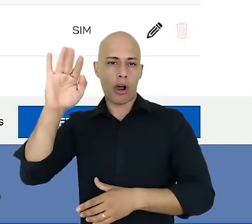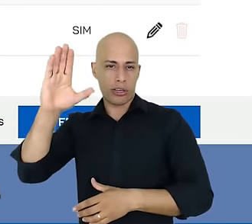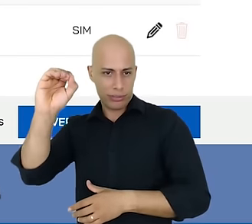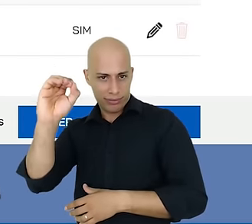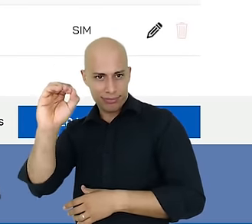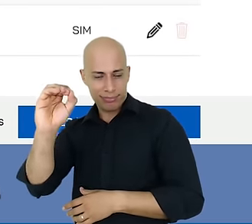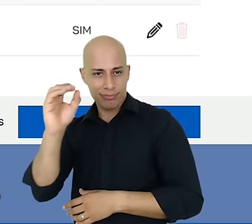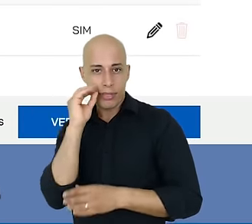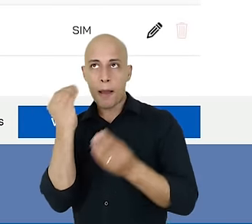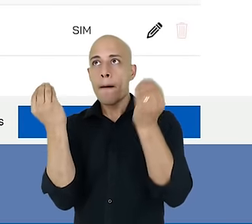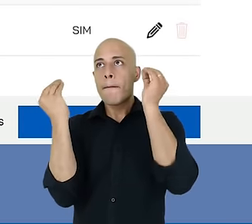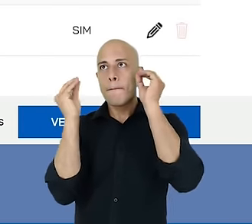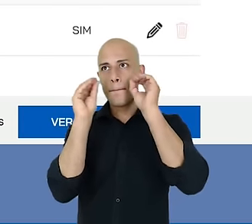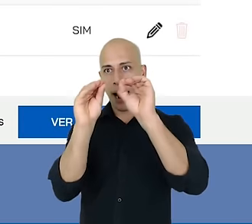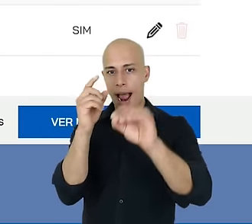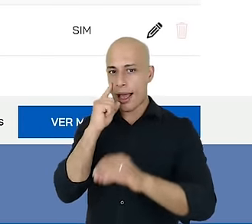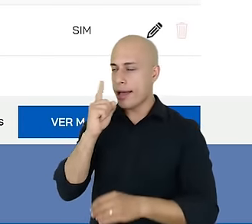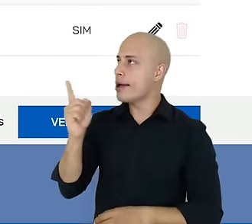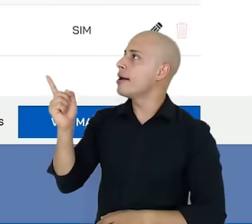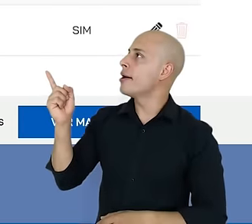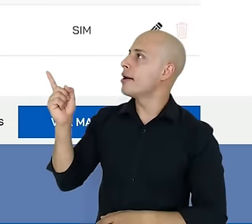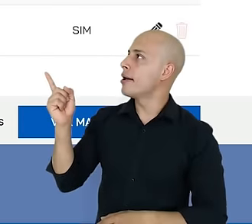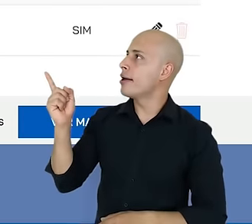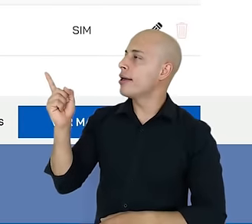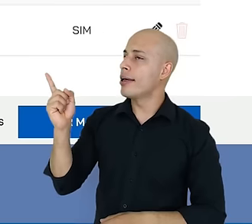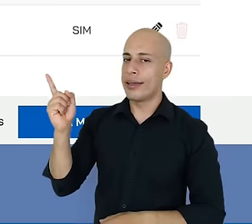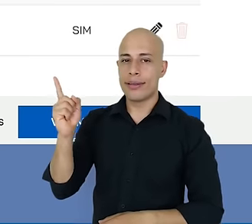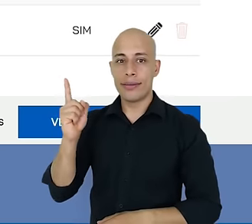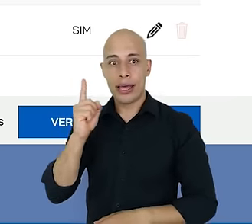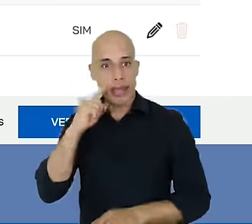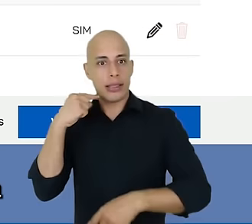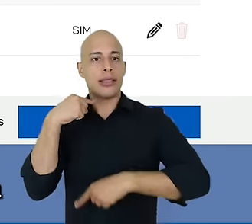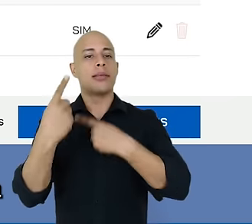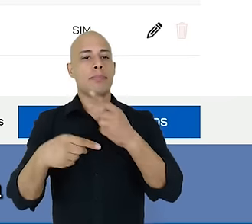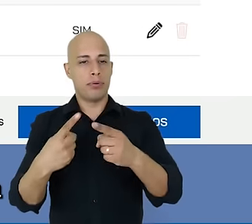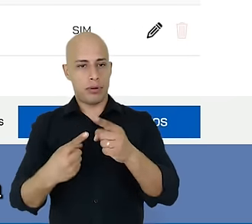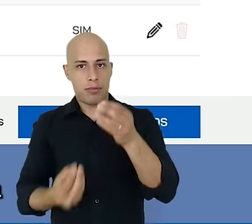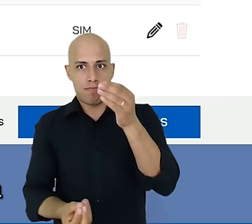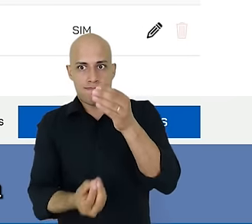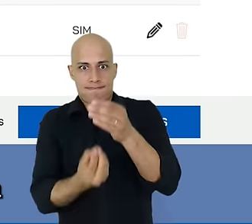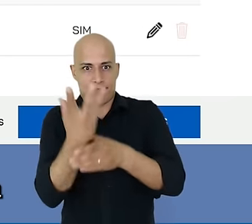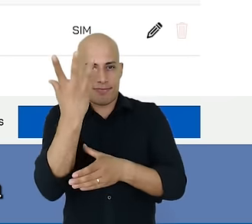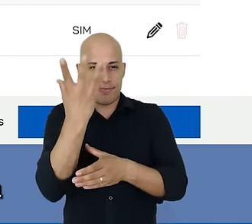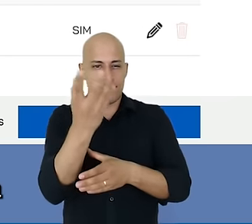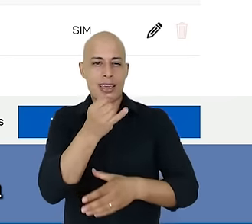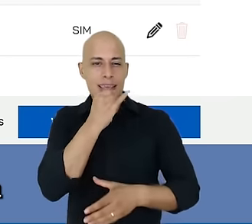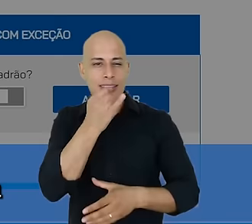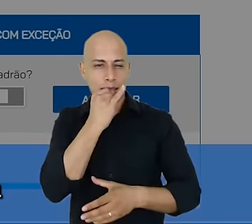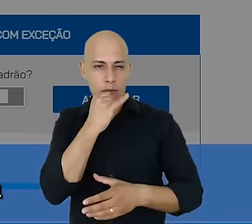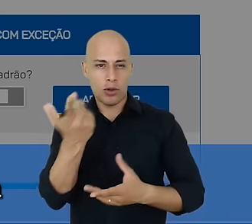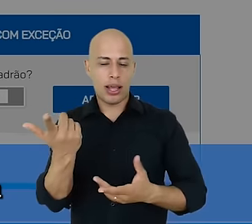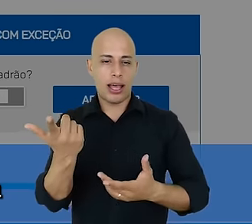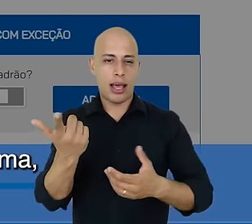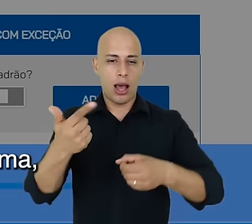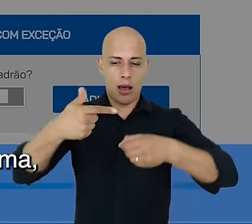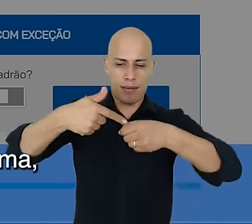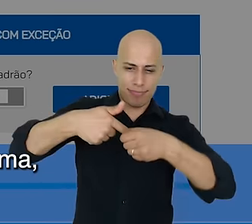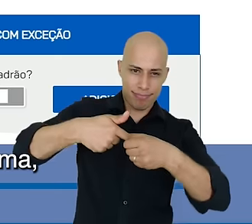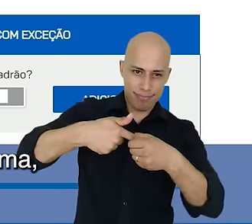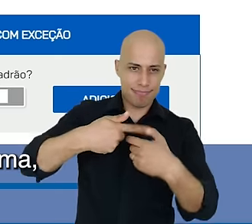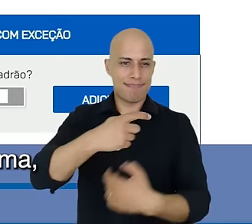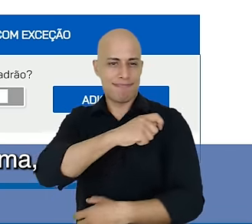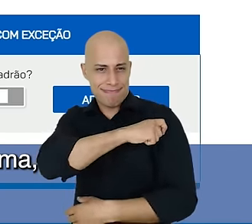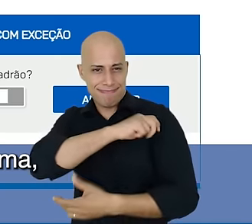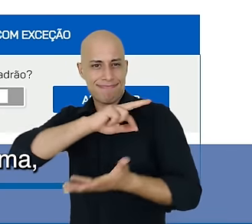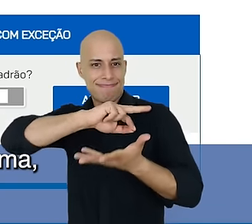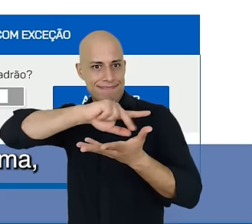aqui adicionaria e aí dessa adição você fazer alguma criação então por exemplo a parte de combustível vai tem uma que